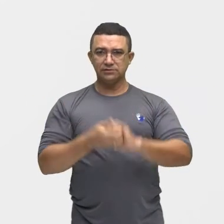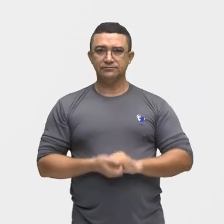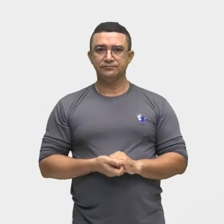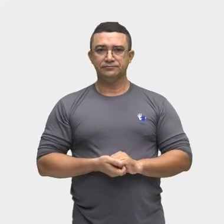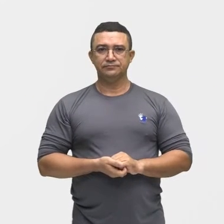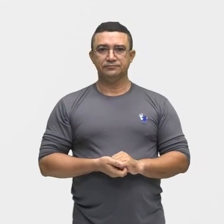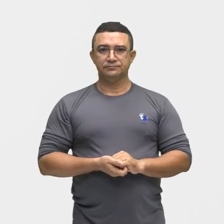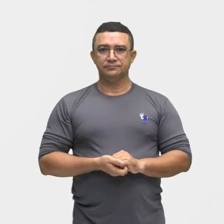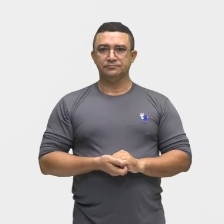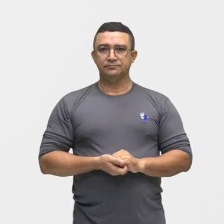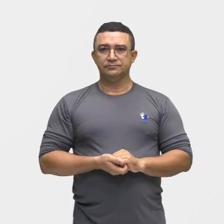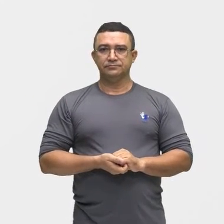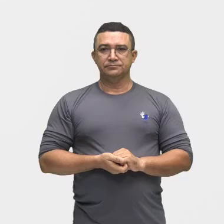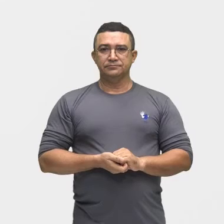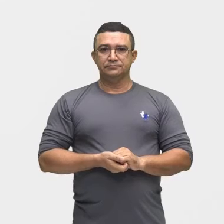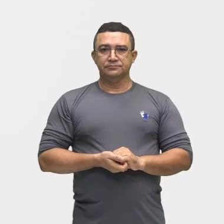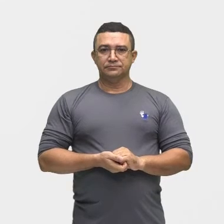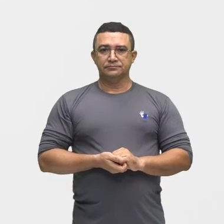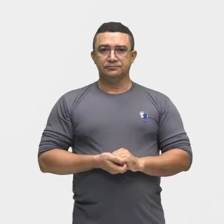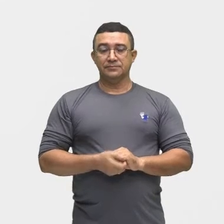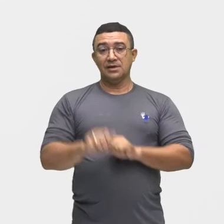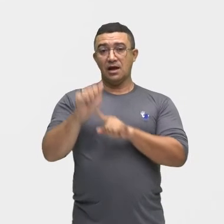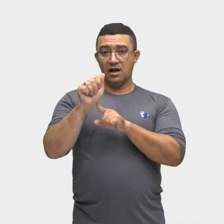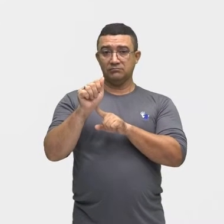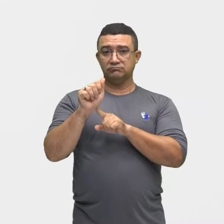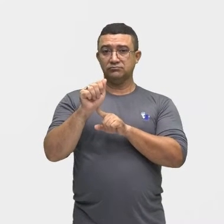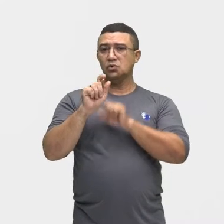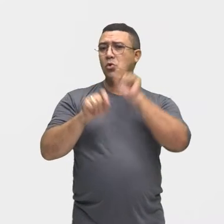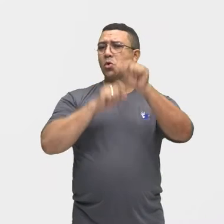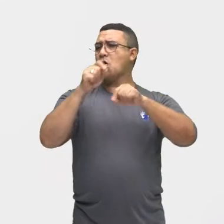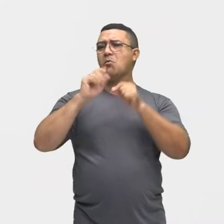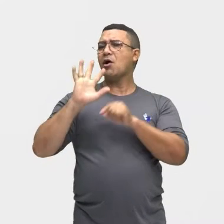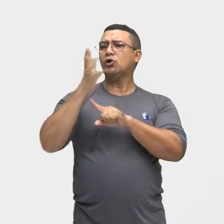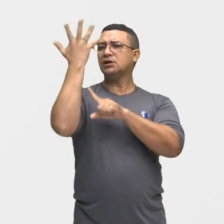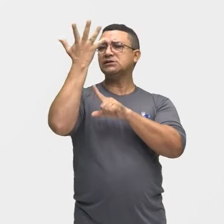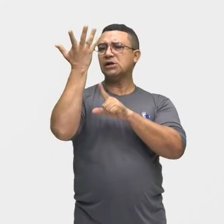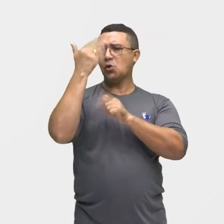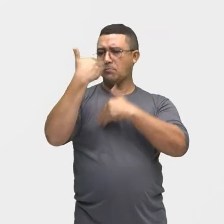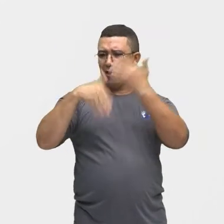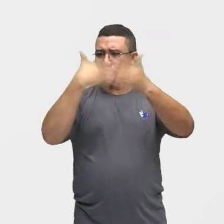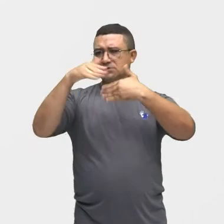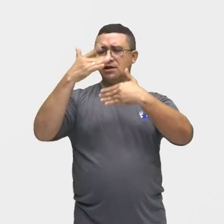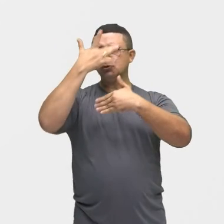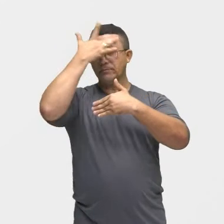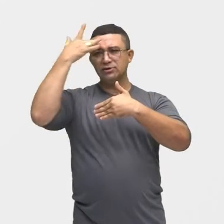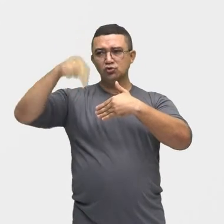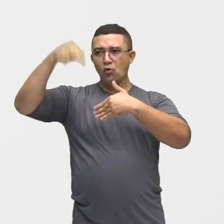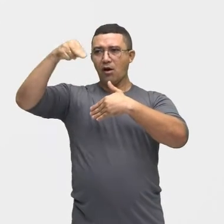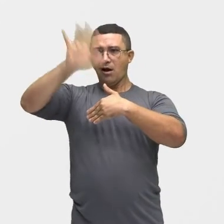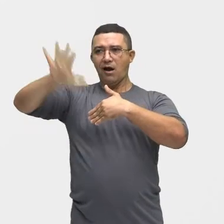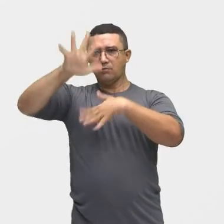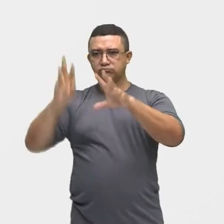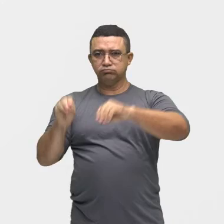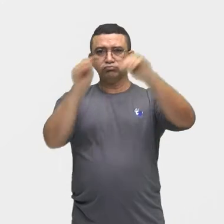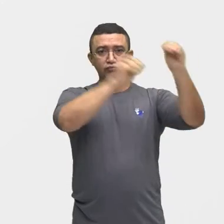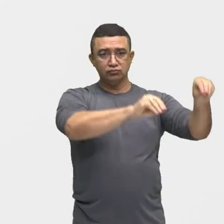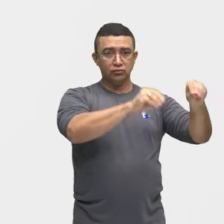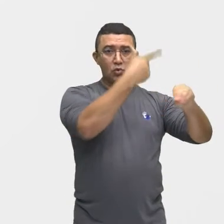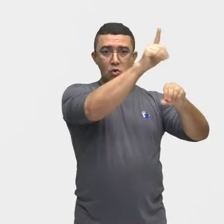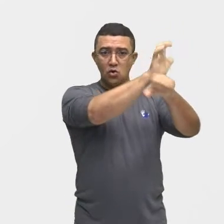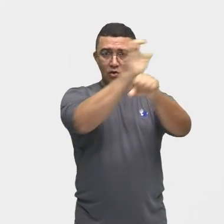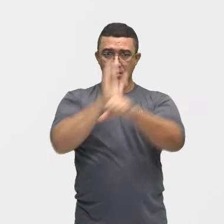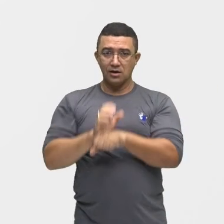A e B. Então a gente tem aí na letra A como se deu o processo do êxodo nordestino no Brasil, e na B, sobre